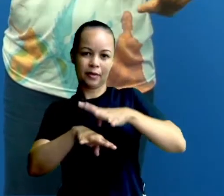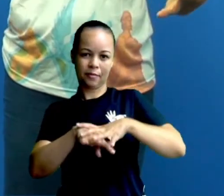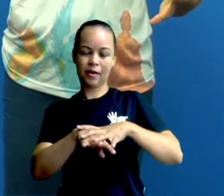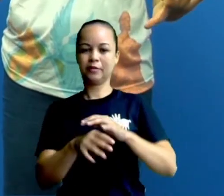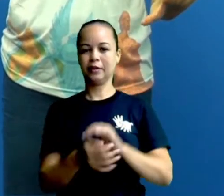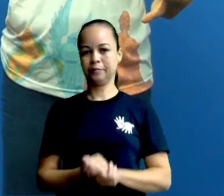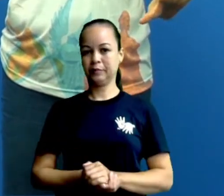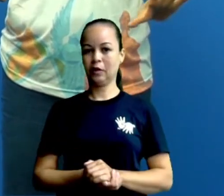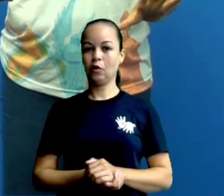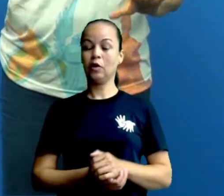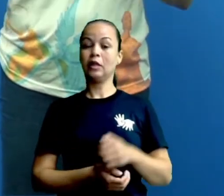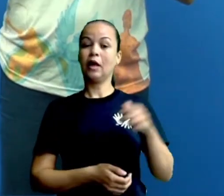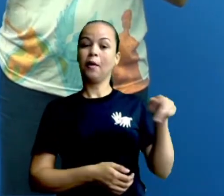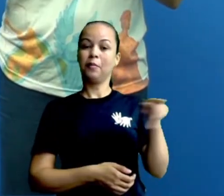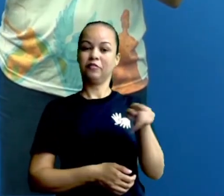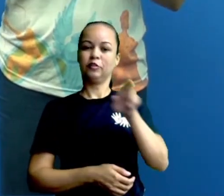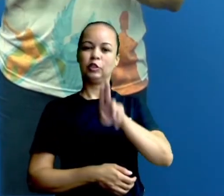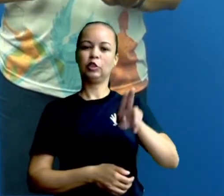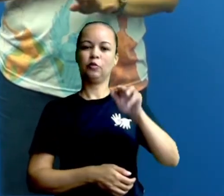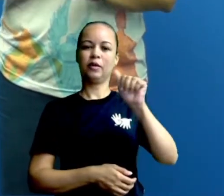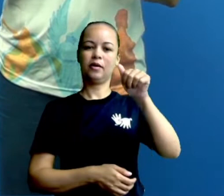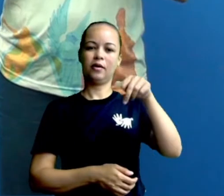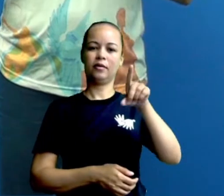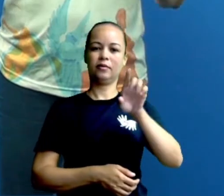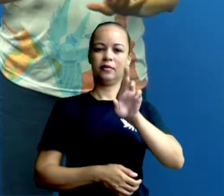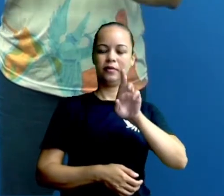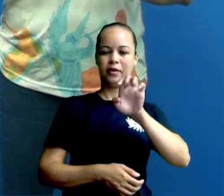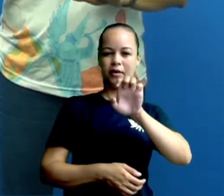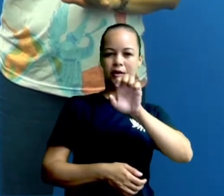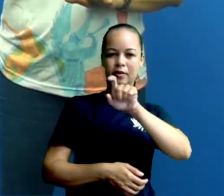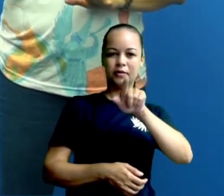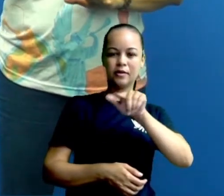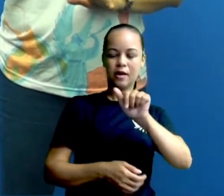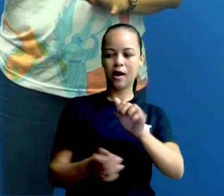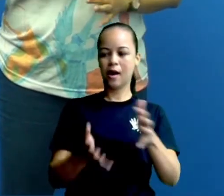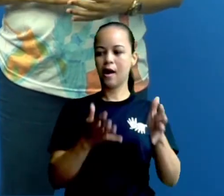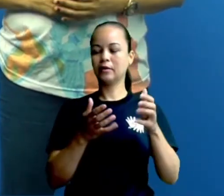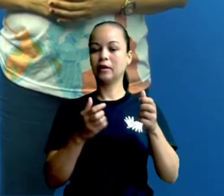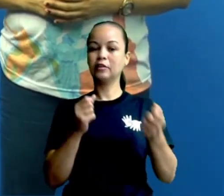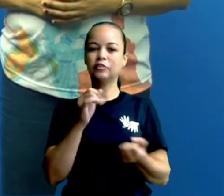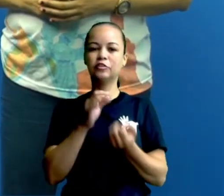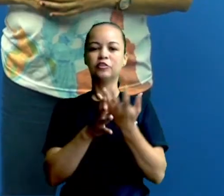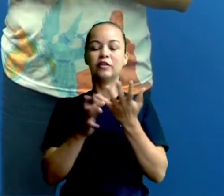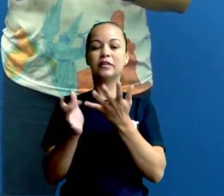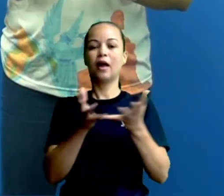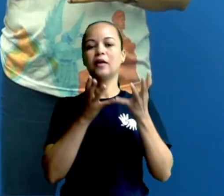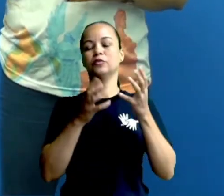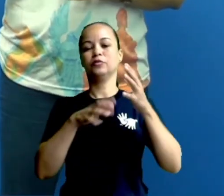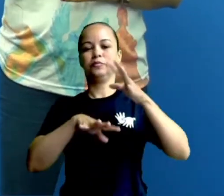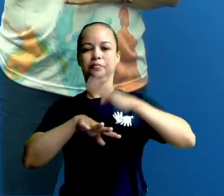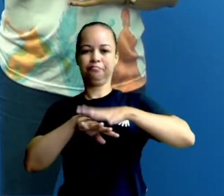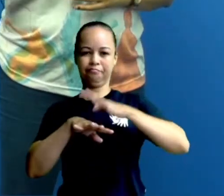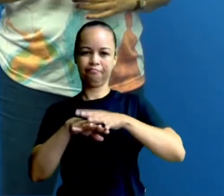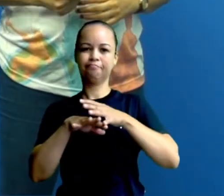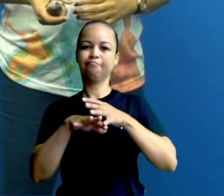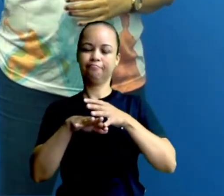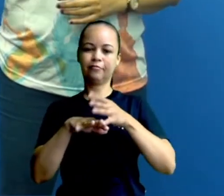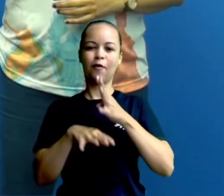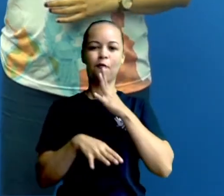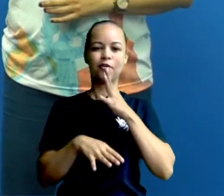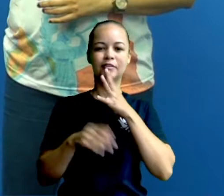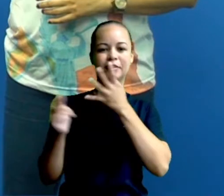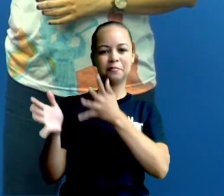porque eu, Andressa Sacramento, quero continuar desvendando esse conhecimento da matemática com